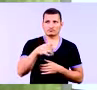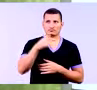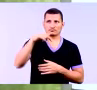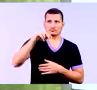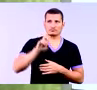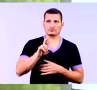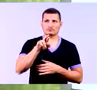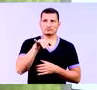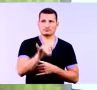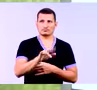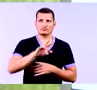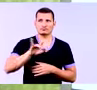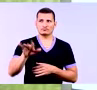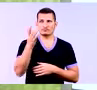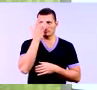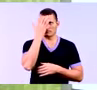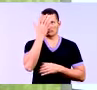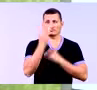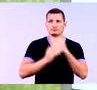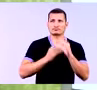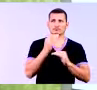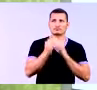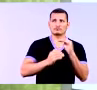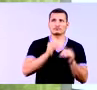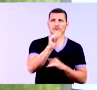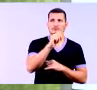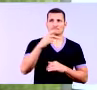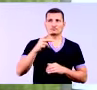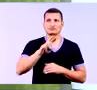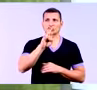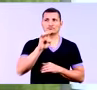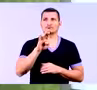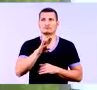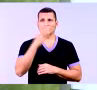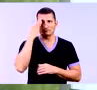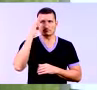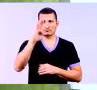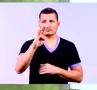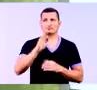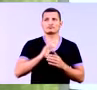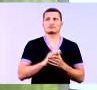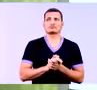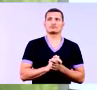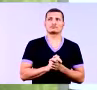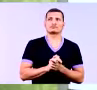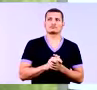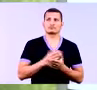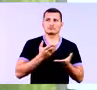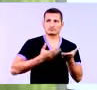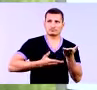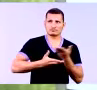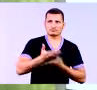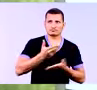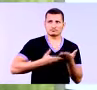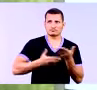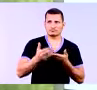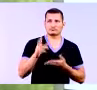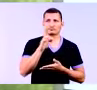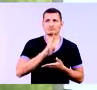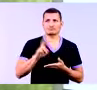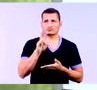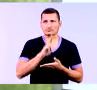jQuery vai facilitar o desenvolvimento de aplicações web, principalmente na parte de interação com o